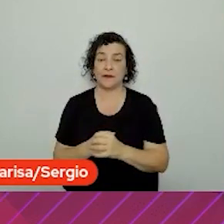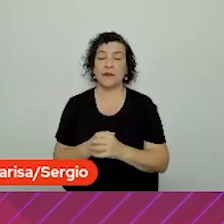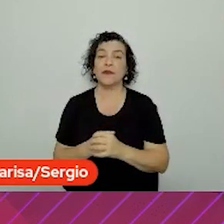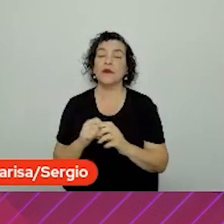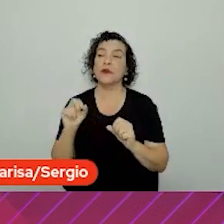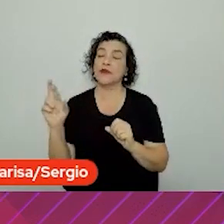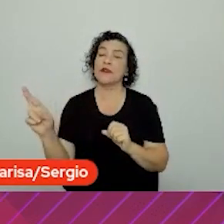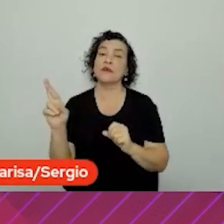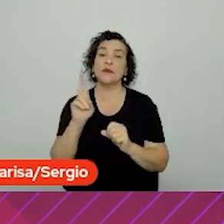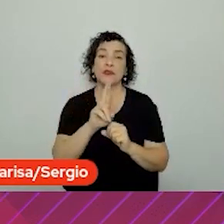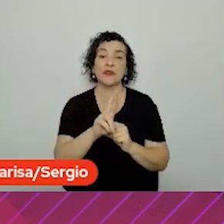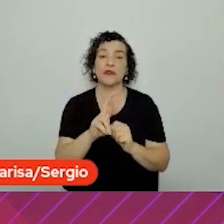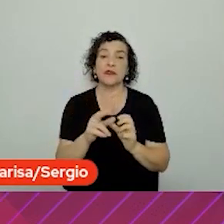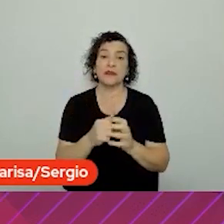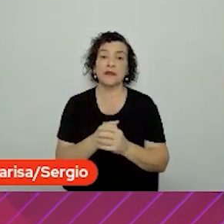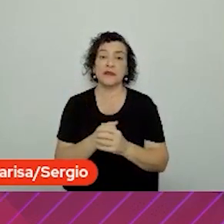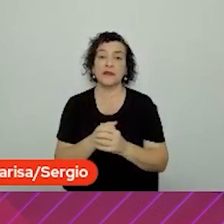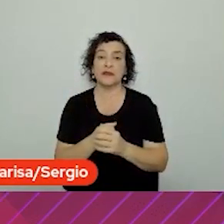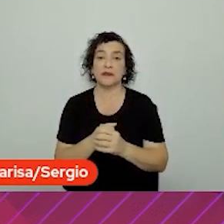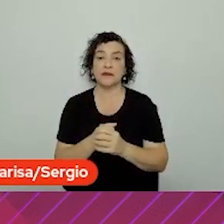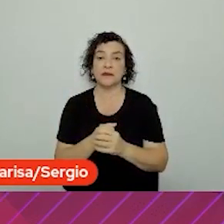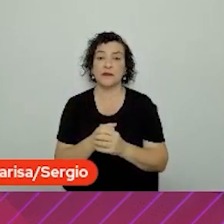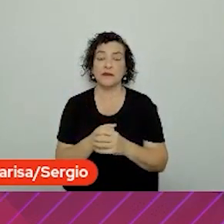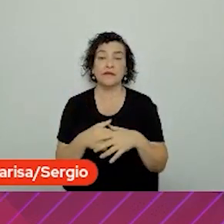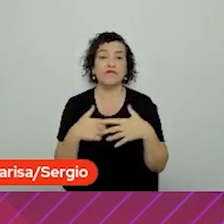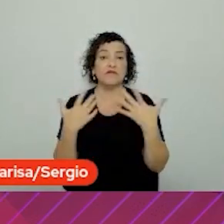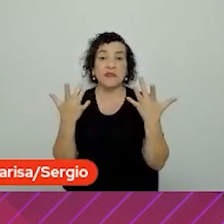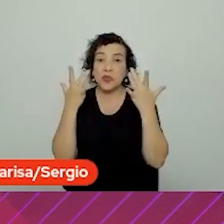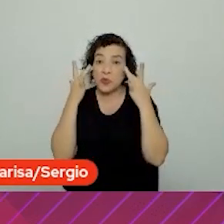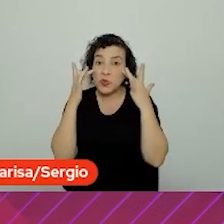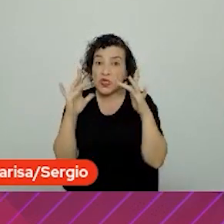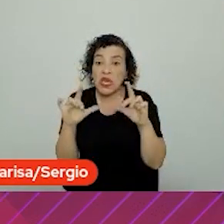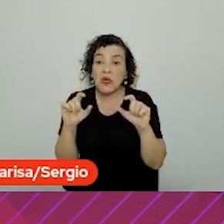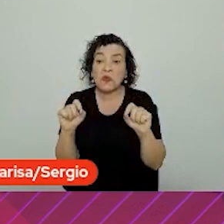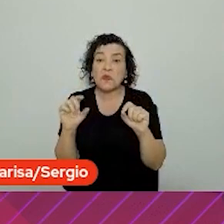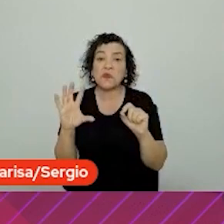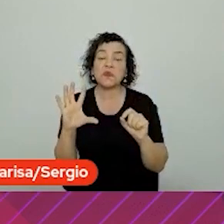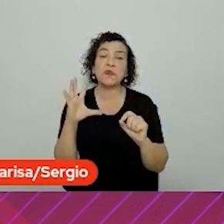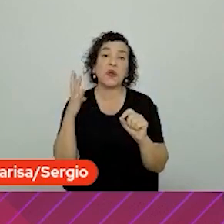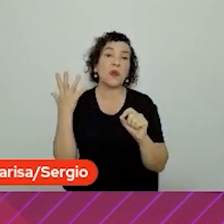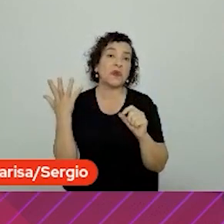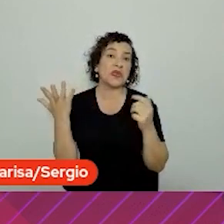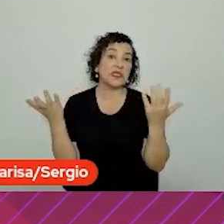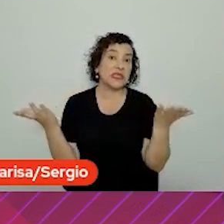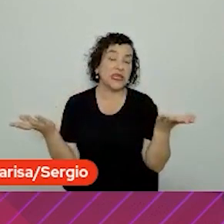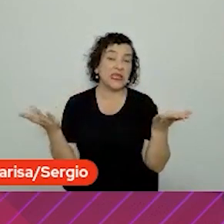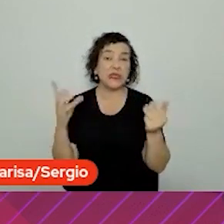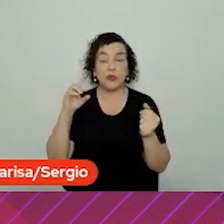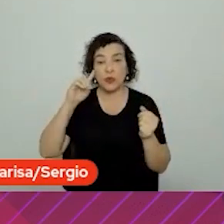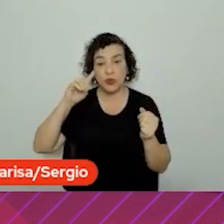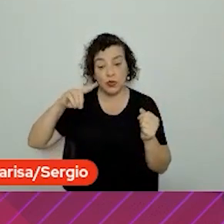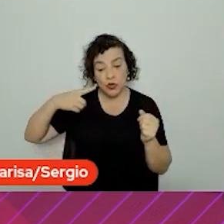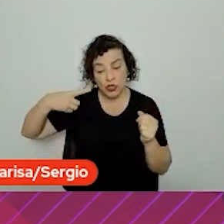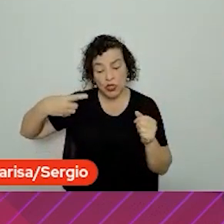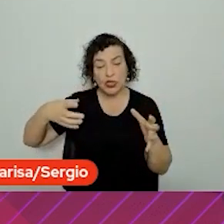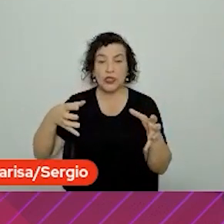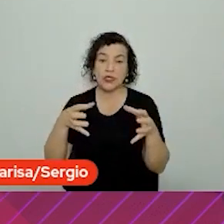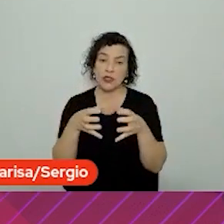seu problema". Cara, eu nem sei qual que é o problema. Eu nem sei o que está acontecendo, no dia a dia daquele time, no dia a